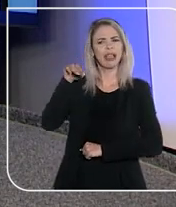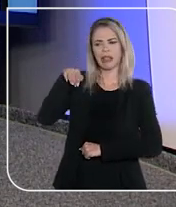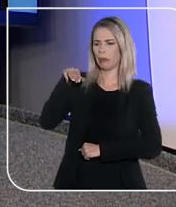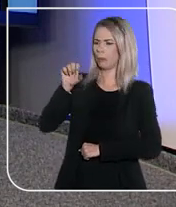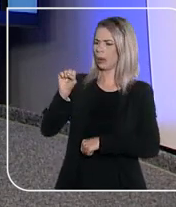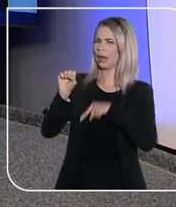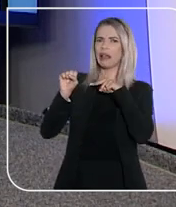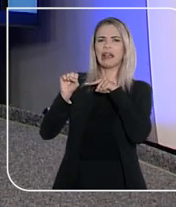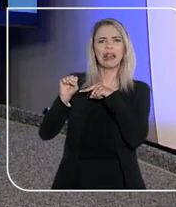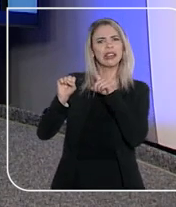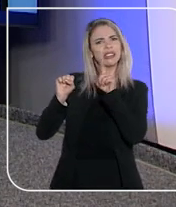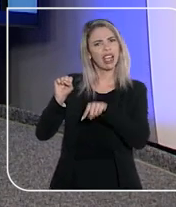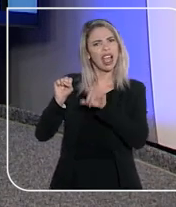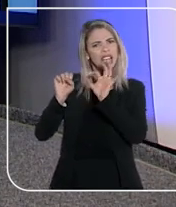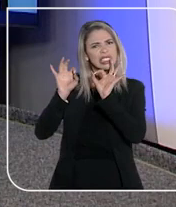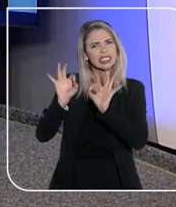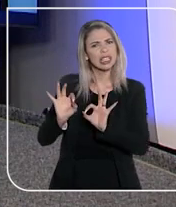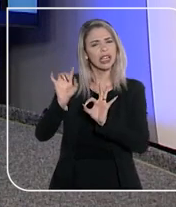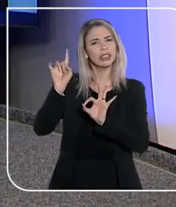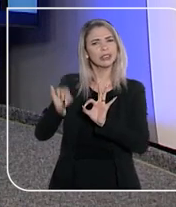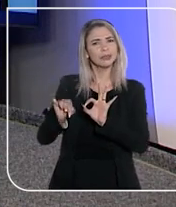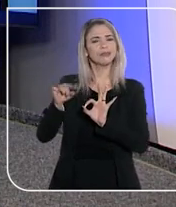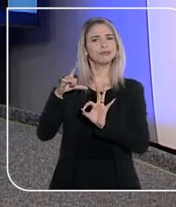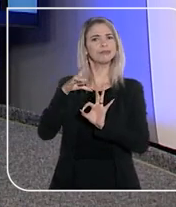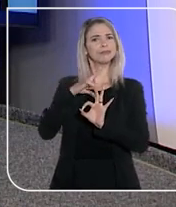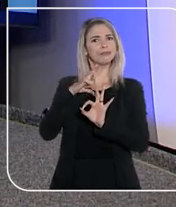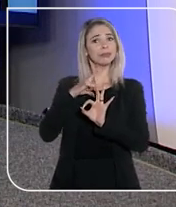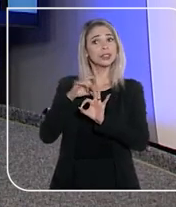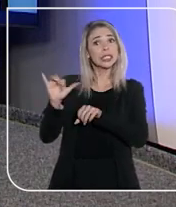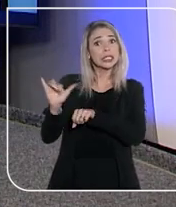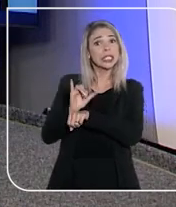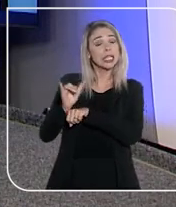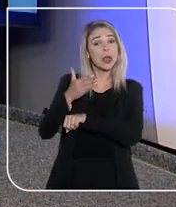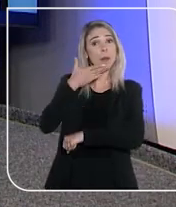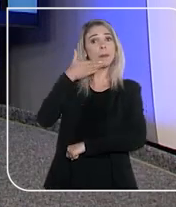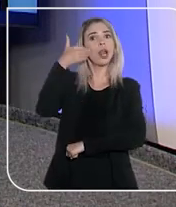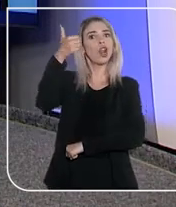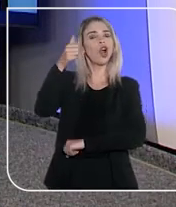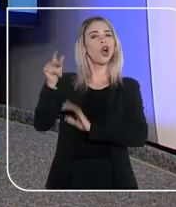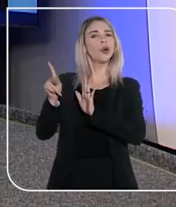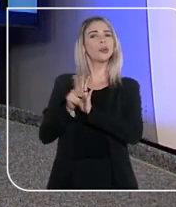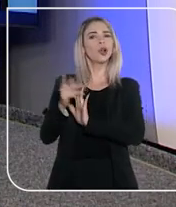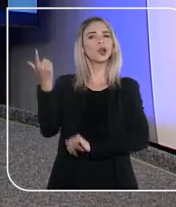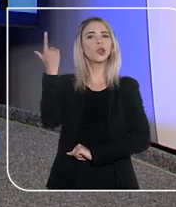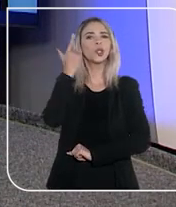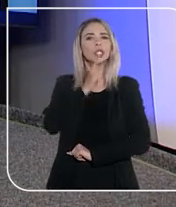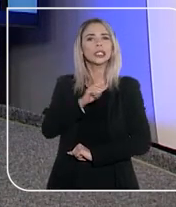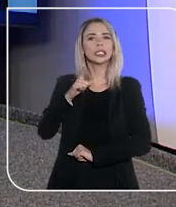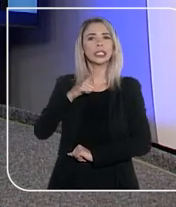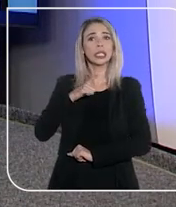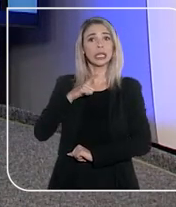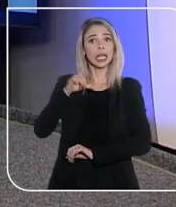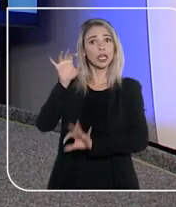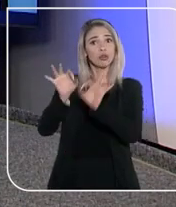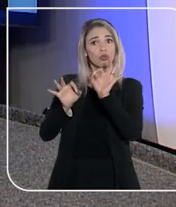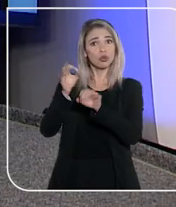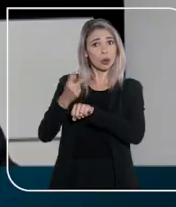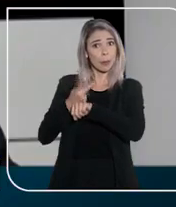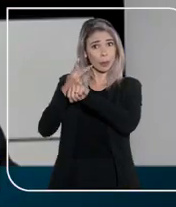mandado de segurança, é realmente o meio mais adequado para se buscar o